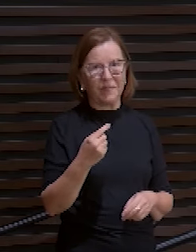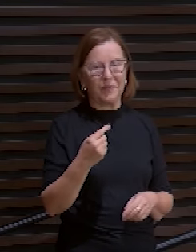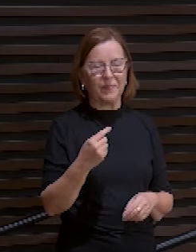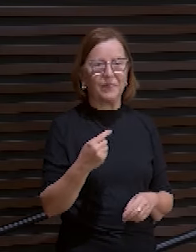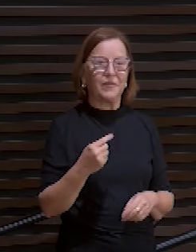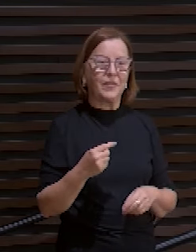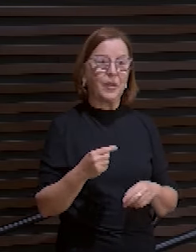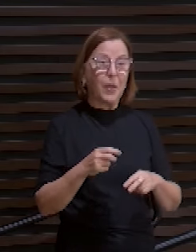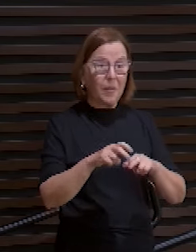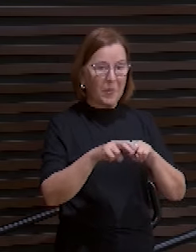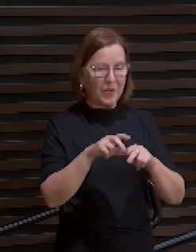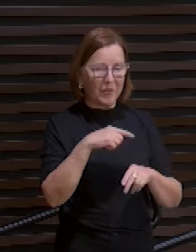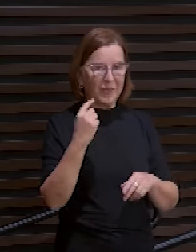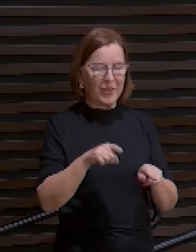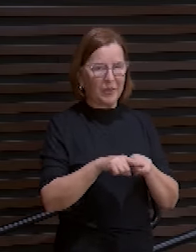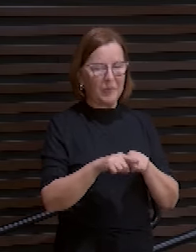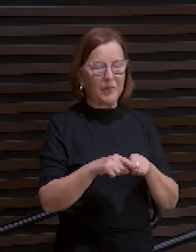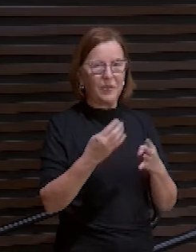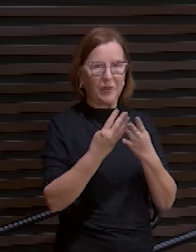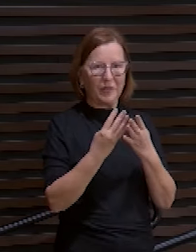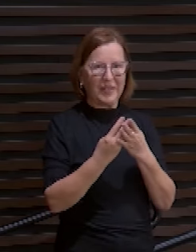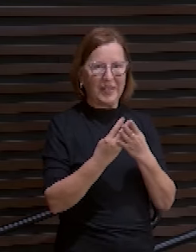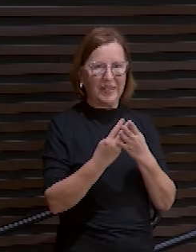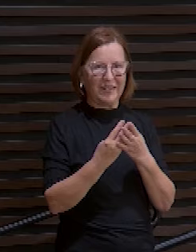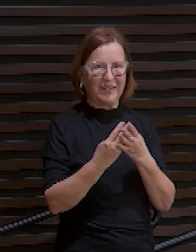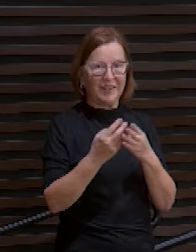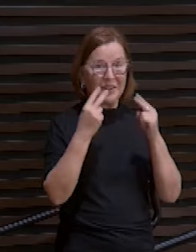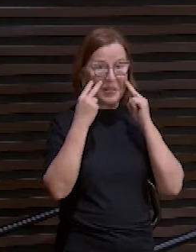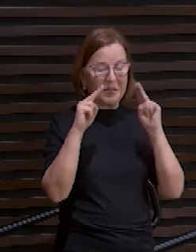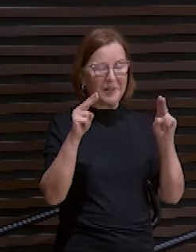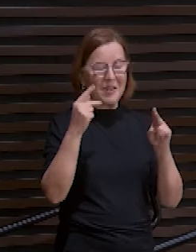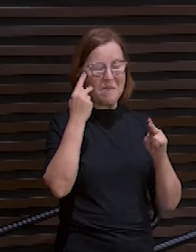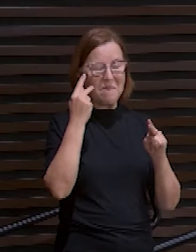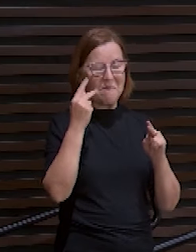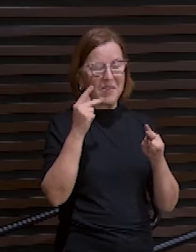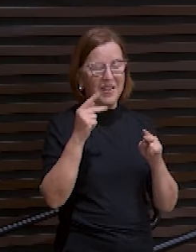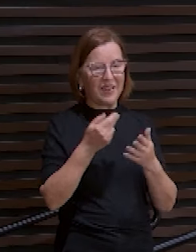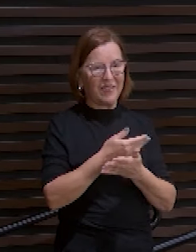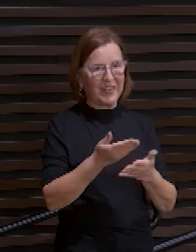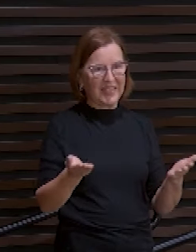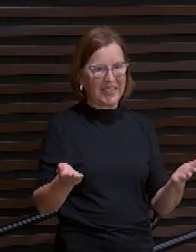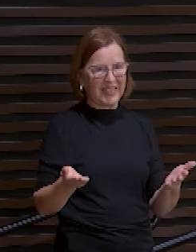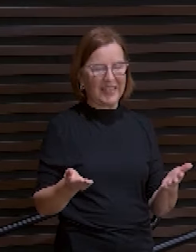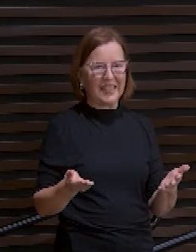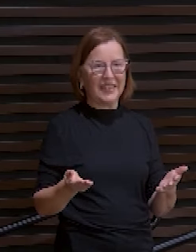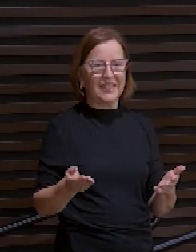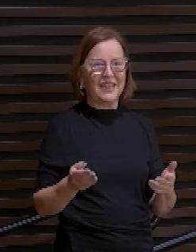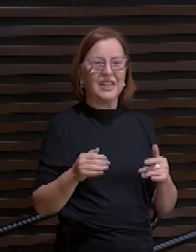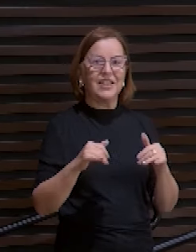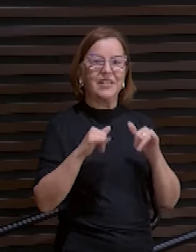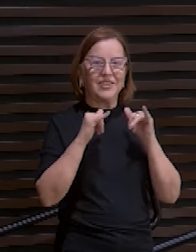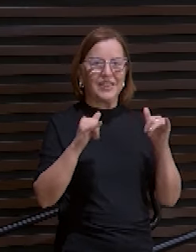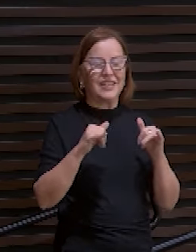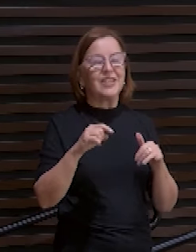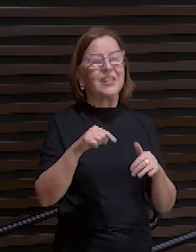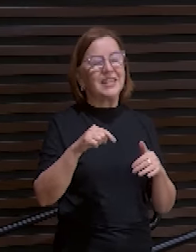aqui agora foi um testemunho à igreja dizendo que eles creem nessa